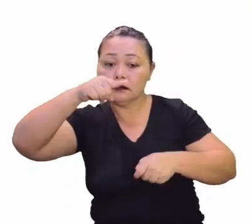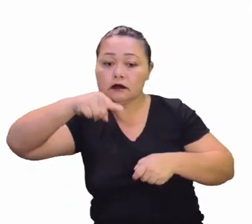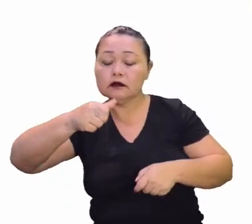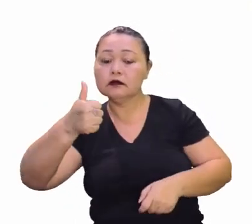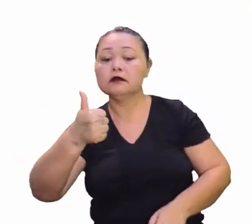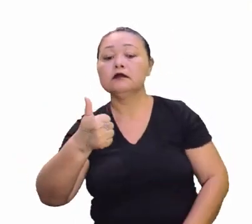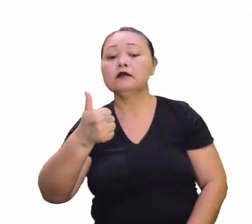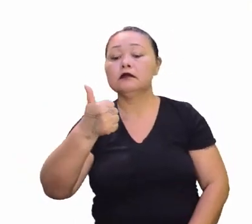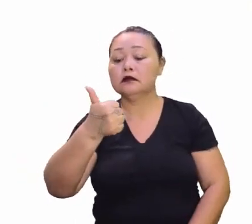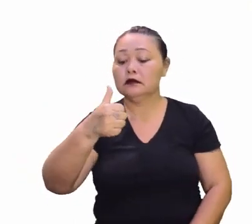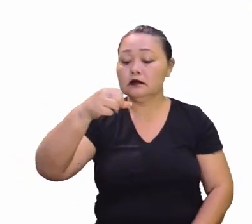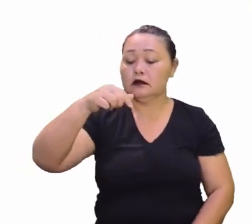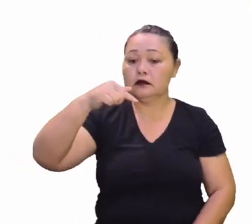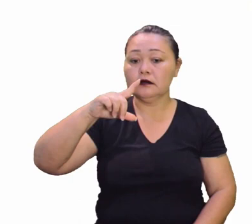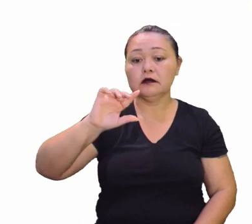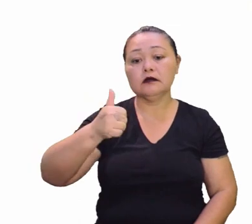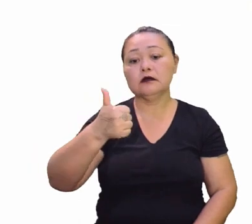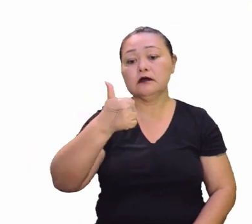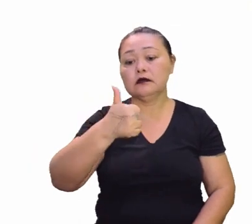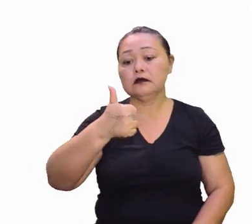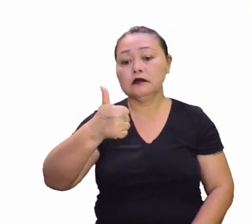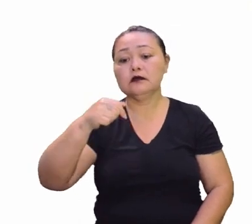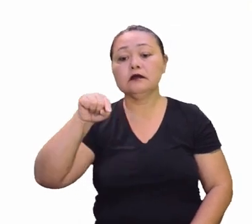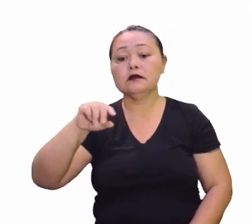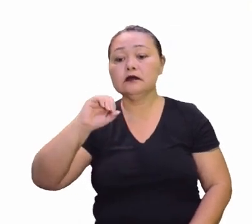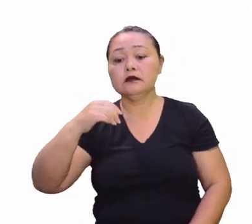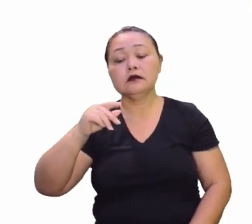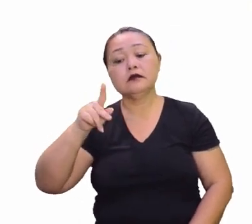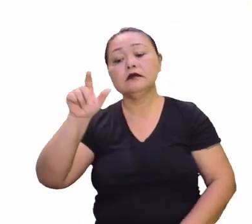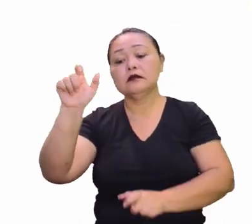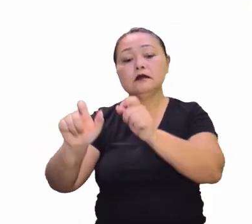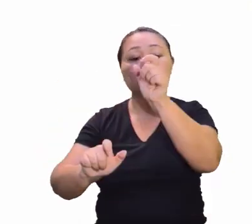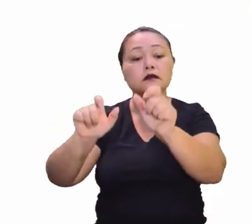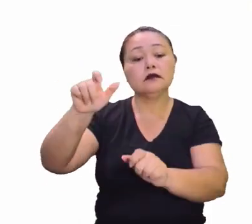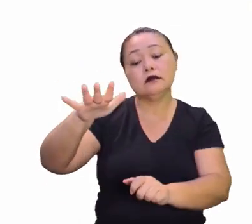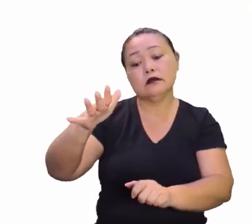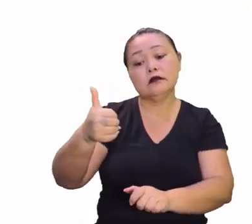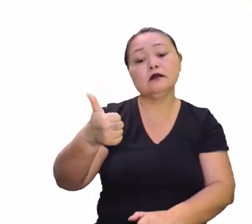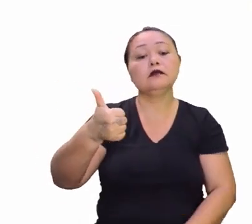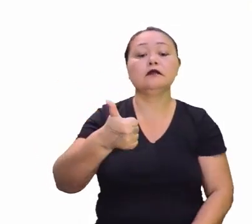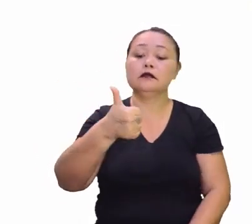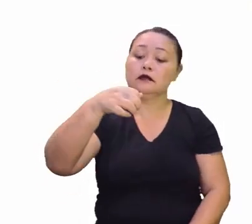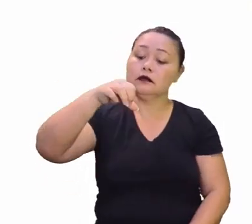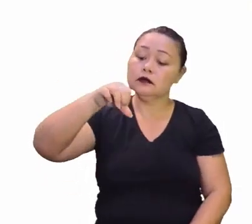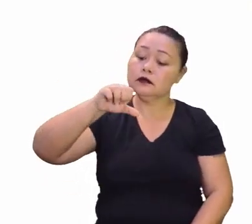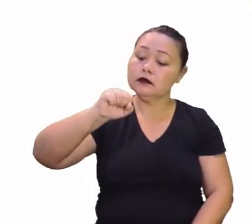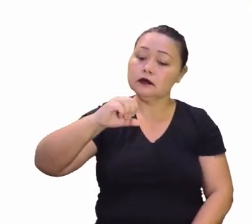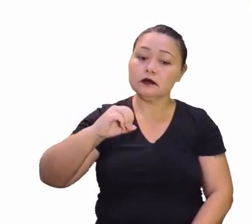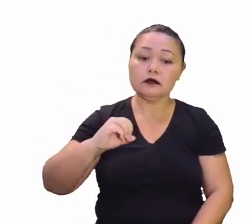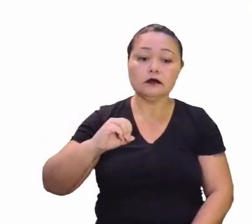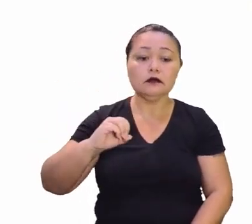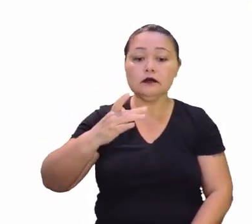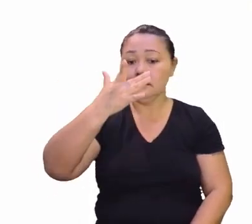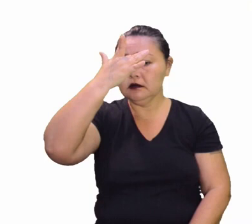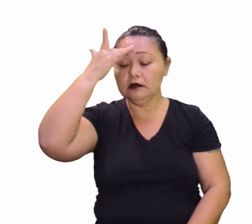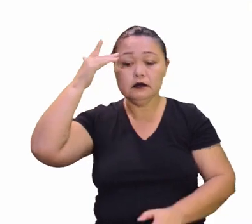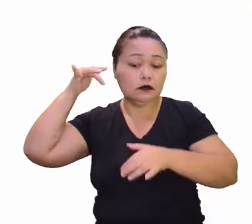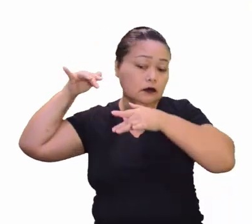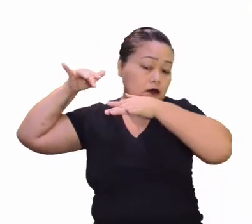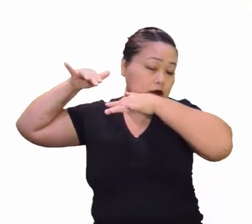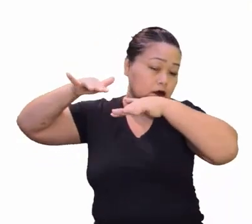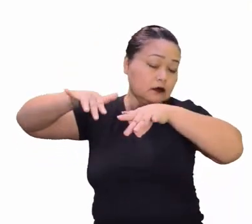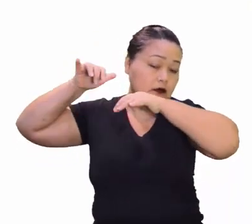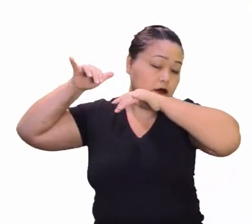aí, não chegava nem a 112 mil, era 111 mil habitantes aproximadamente. E em 1980, com tanta gente